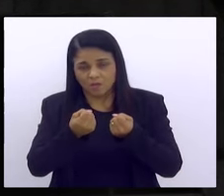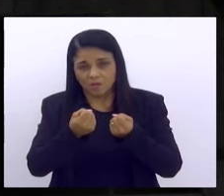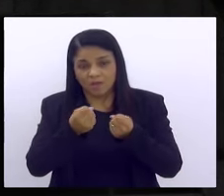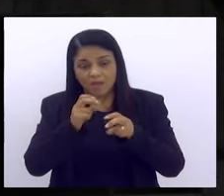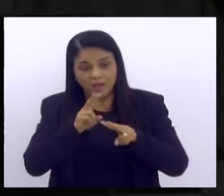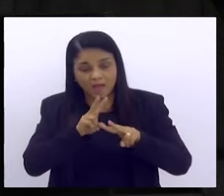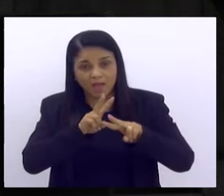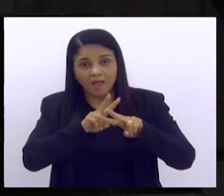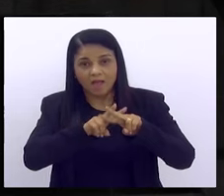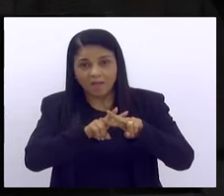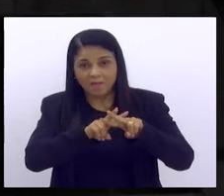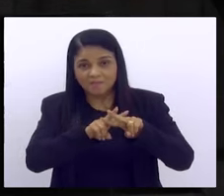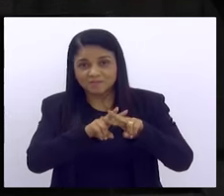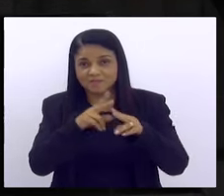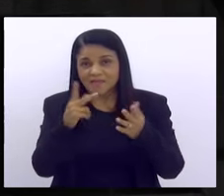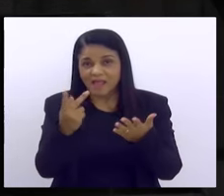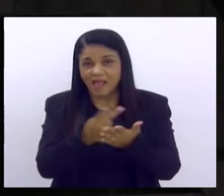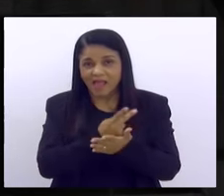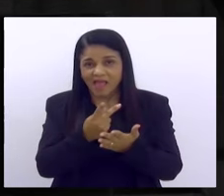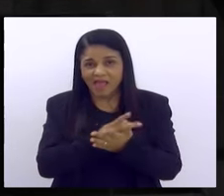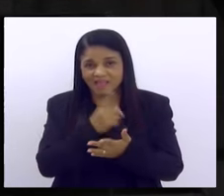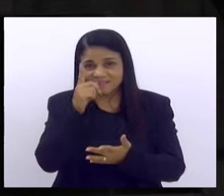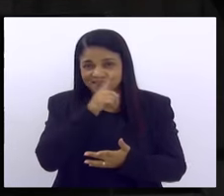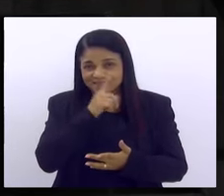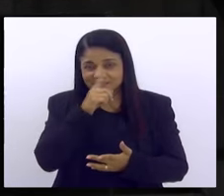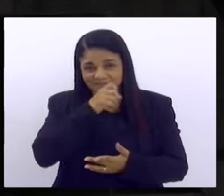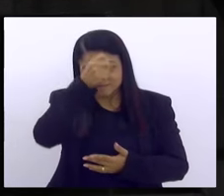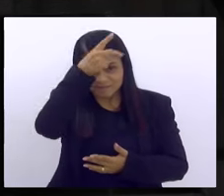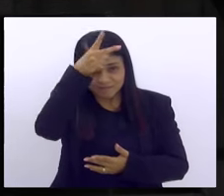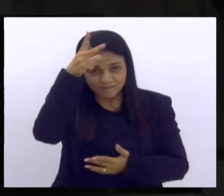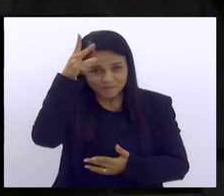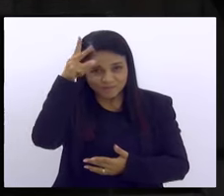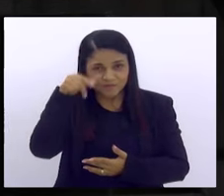apreendido irregularmente pela Prefeitura do Rio de Janeiro,